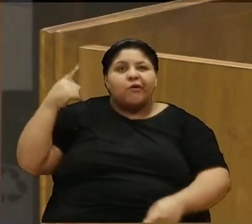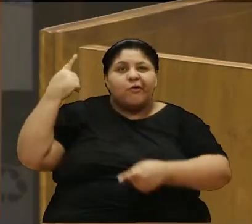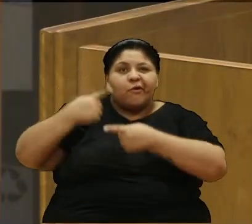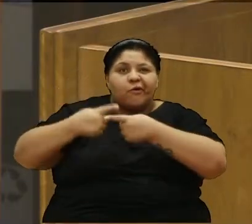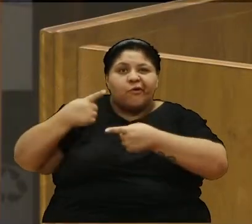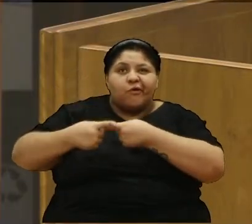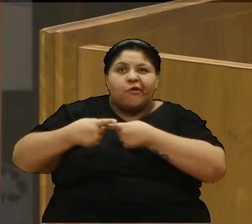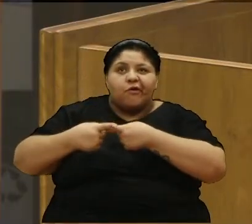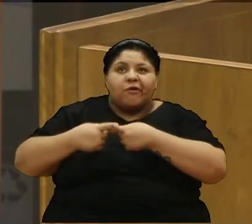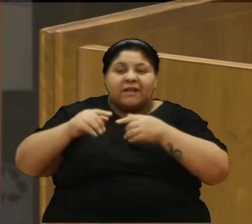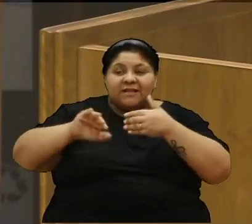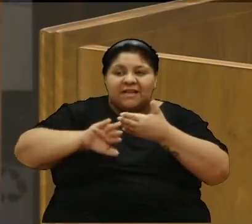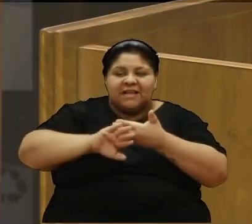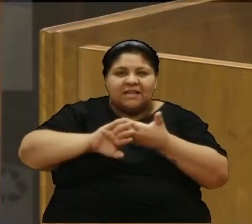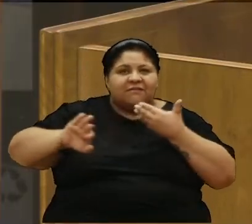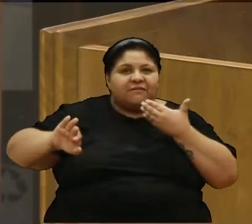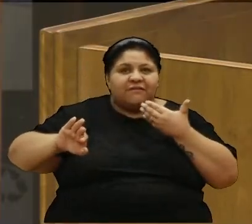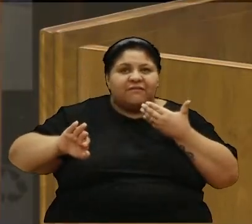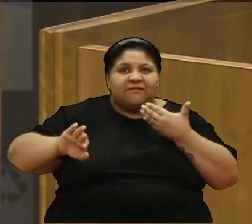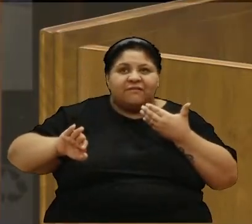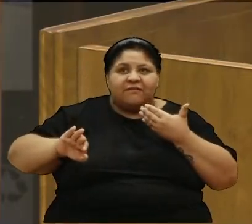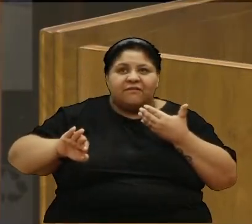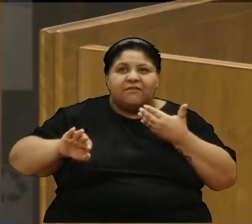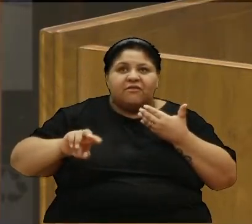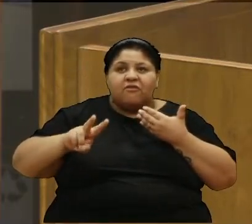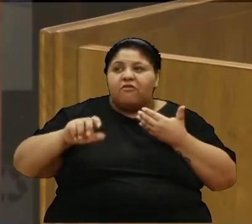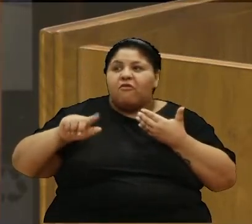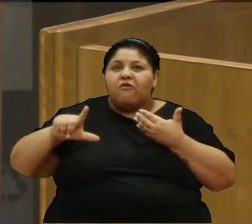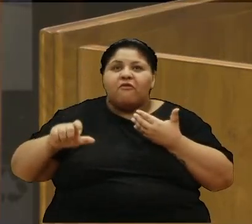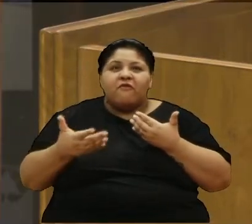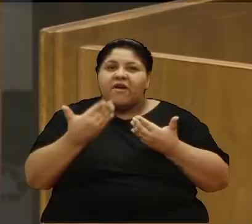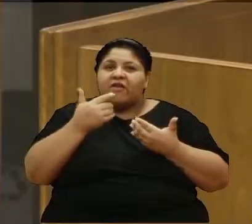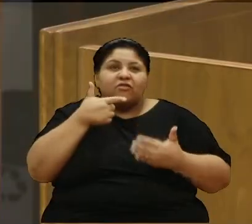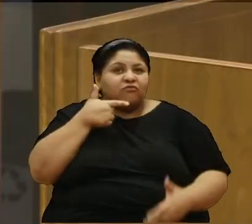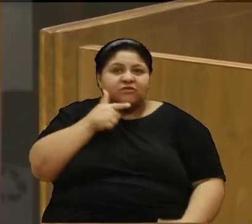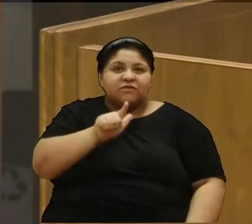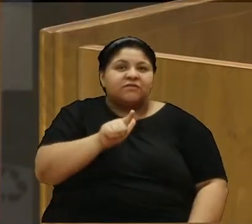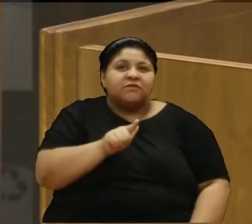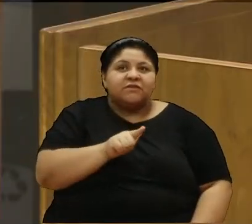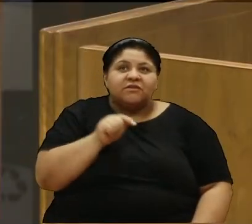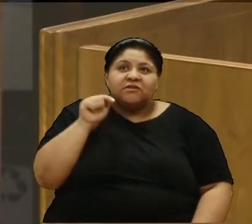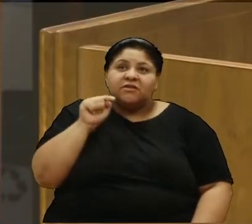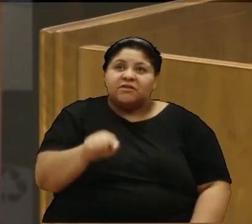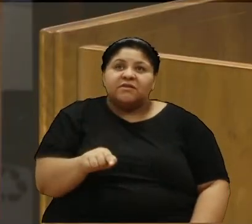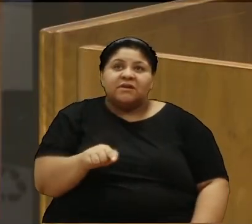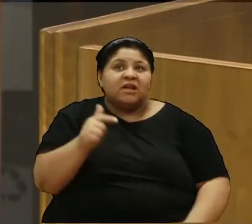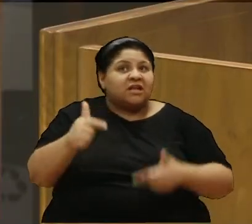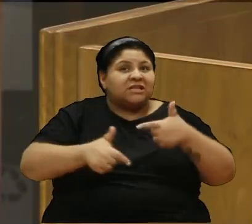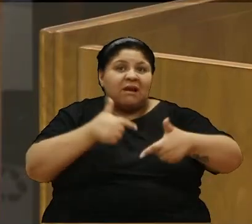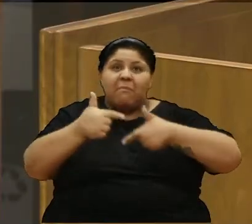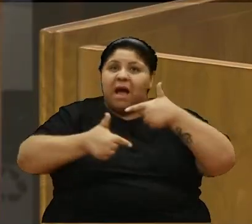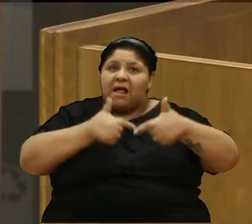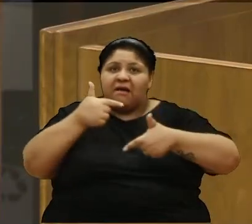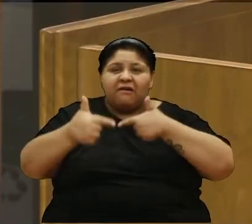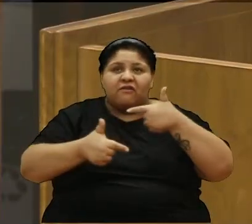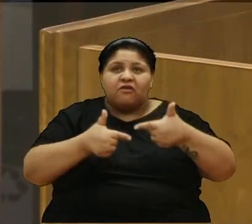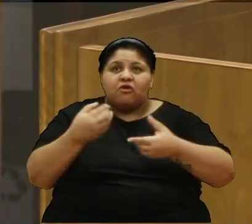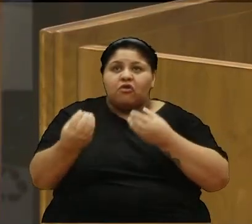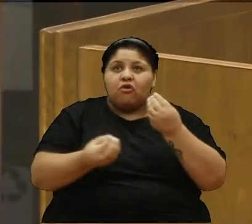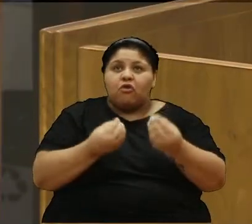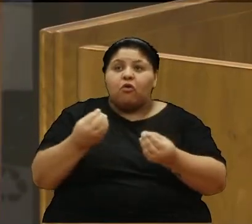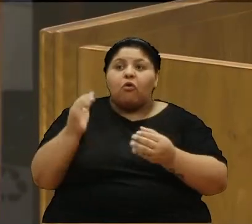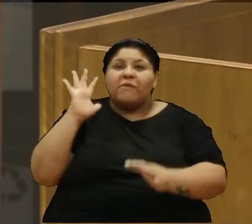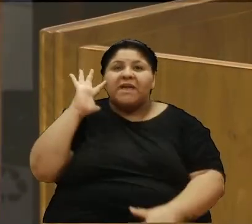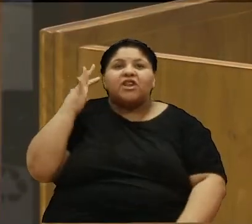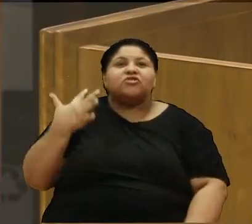está de licença, nem o vale-refeição elas ganham. E é uma questão de trabalho. Como isso é